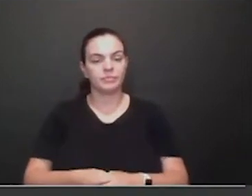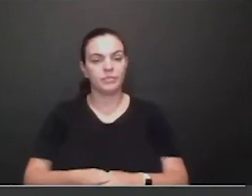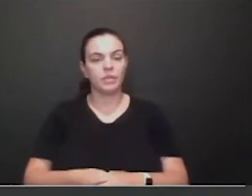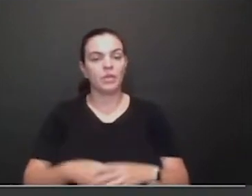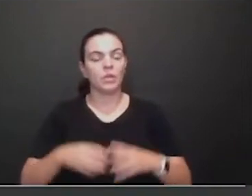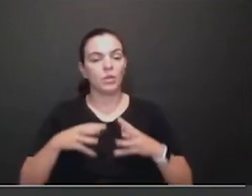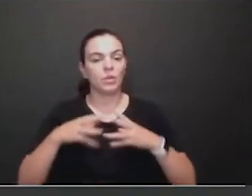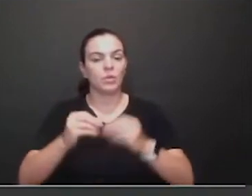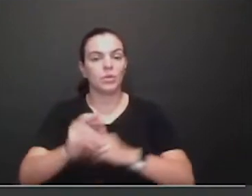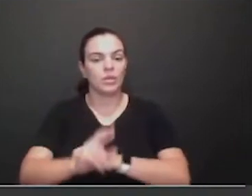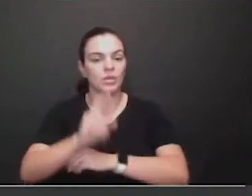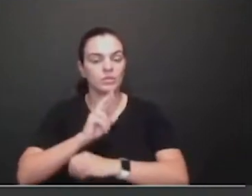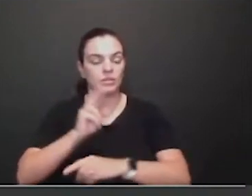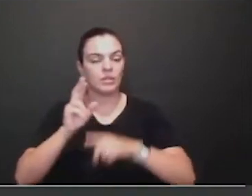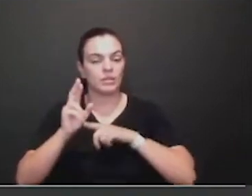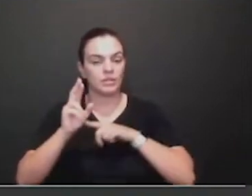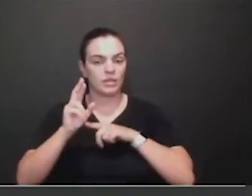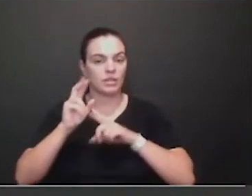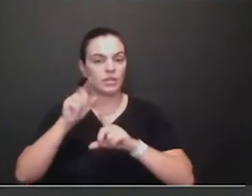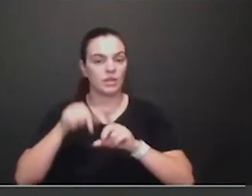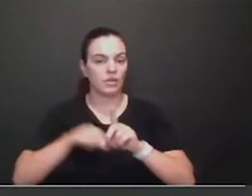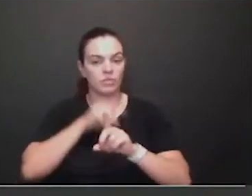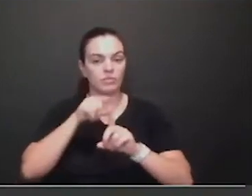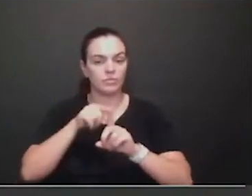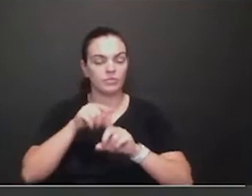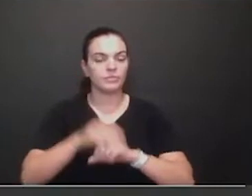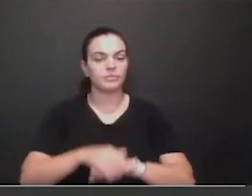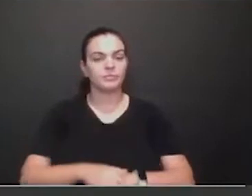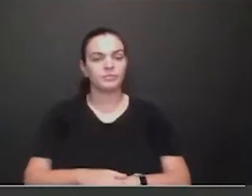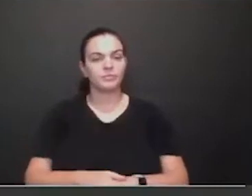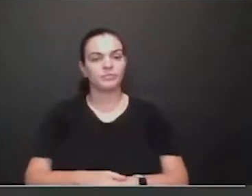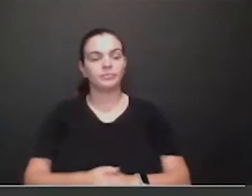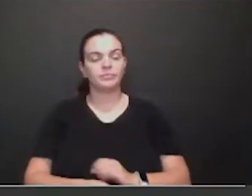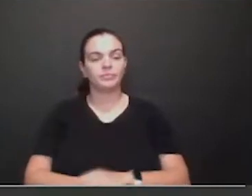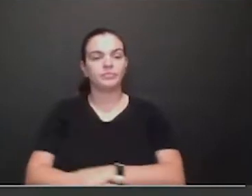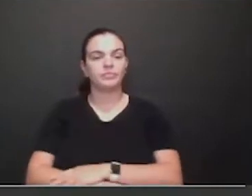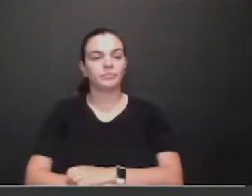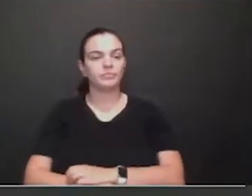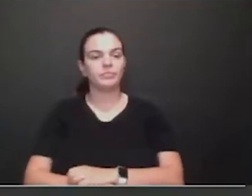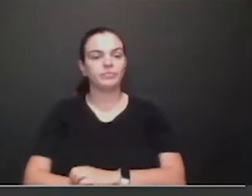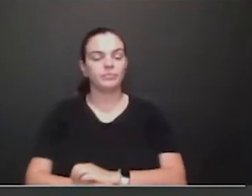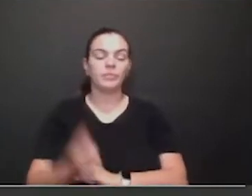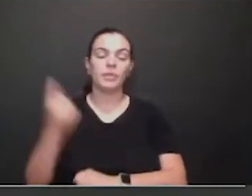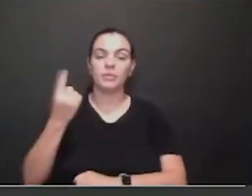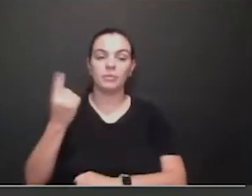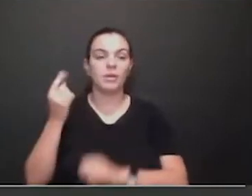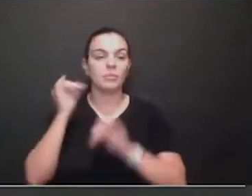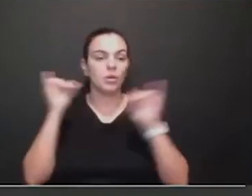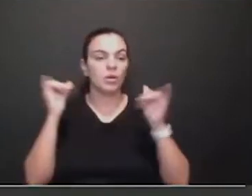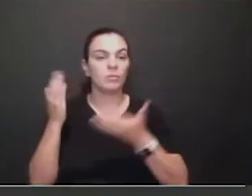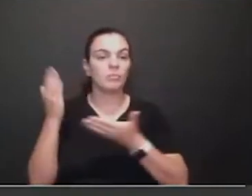que nada mais são que os indicadores de projeto. Podemos seguir. Primeiro, programa Viva Curitiba que Não